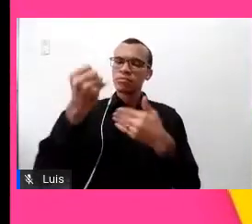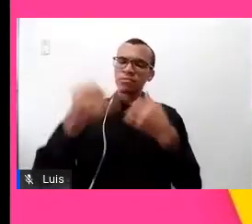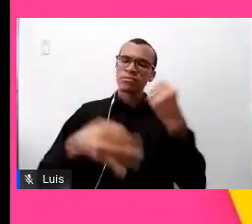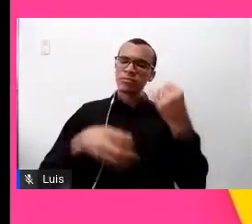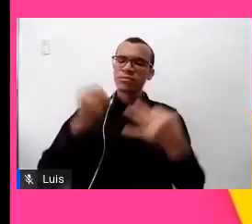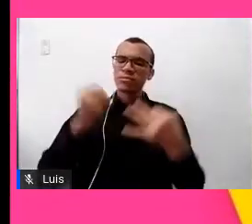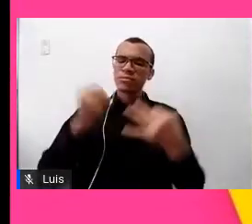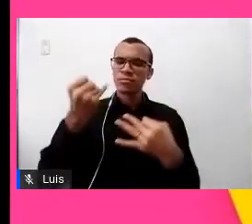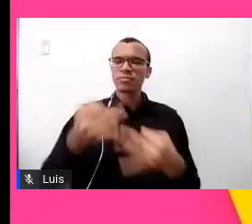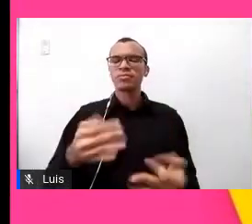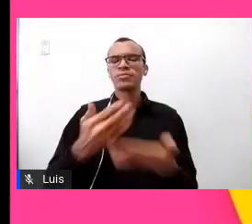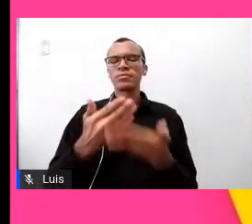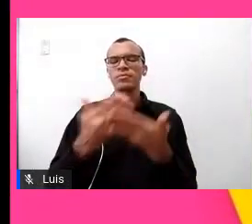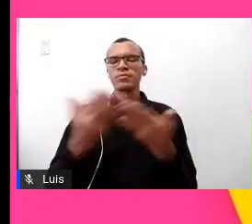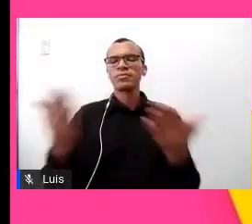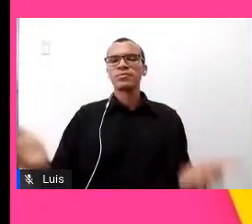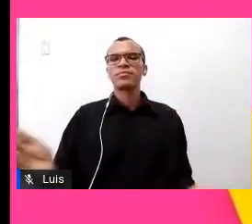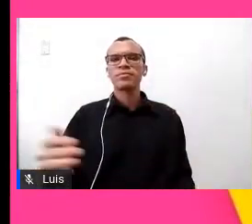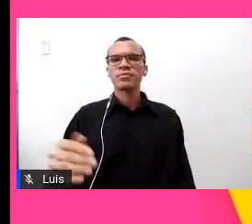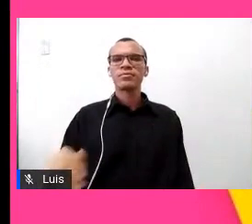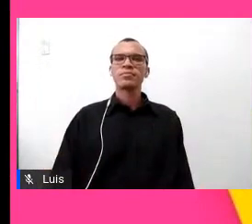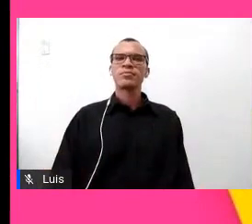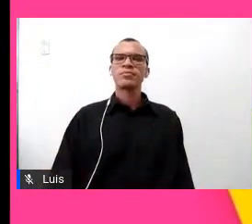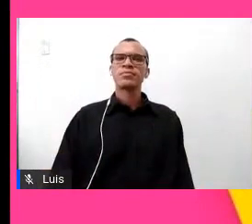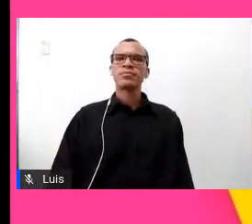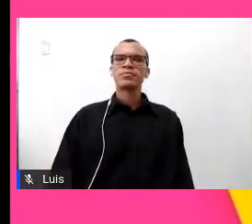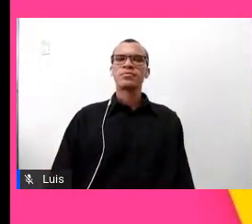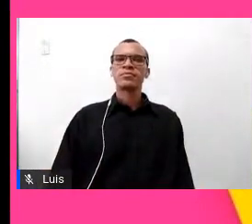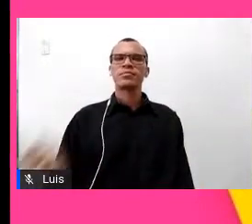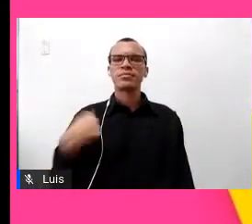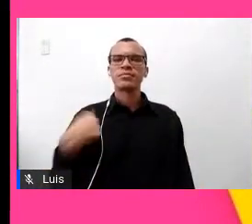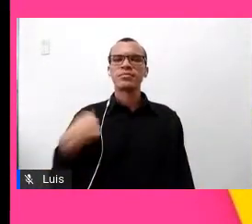vocês. Estou só posicionando aqui os equipamentos.